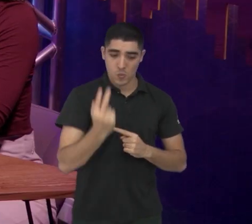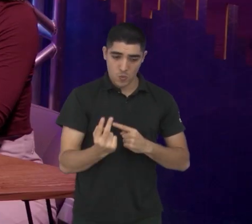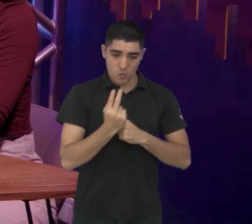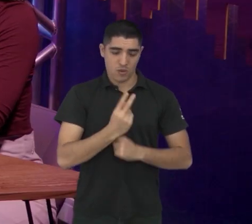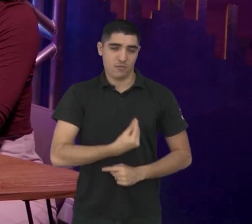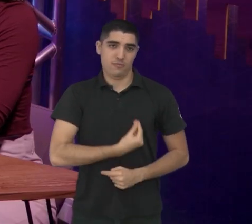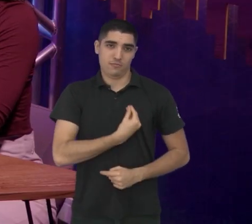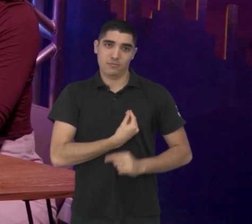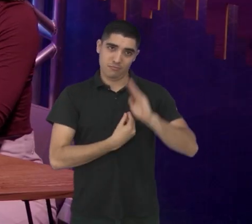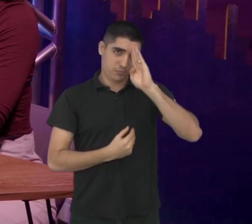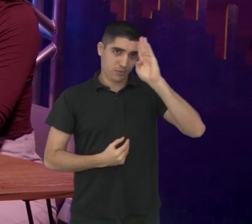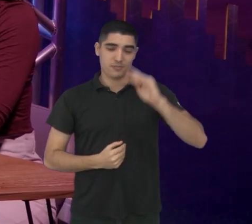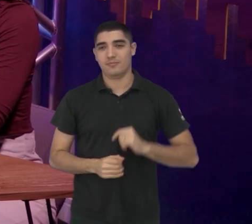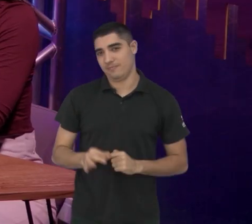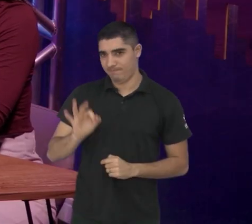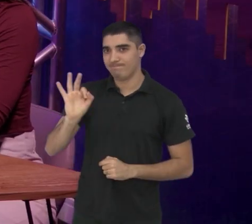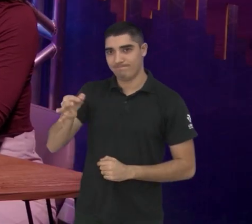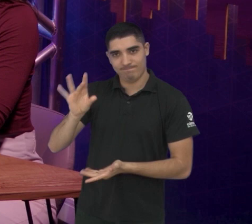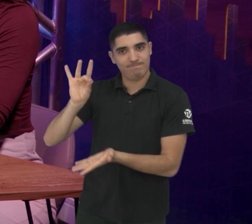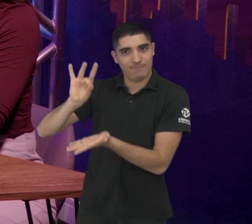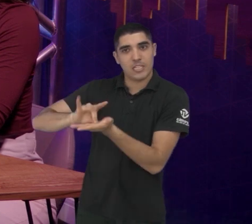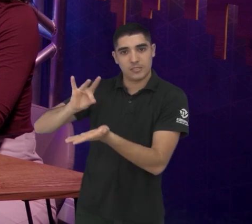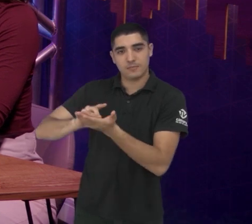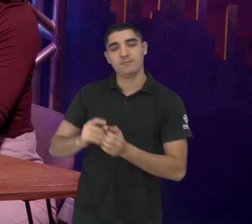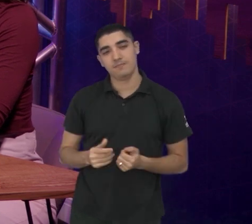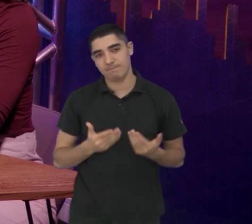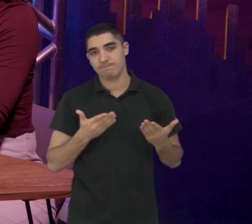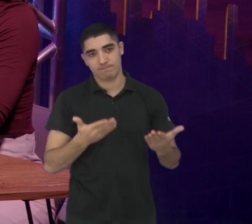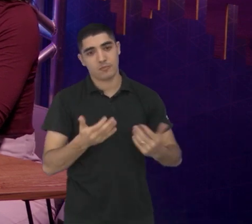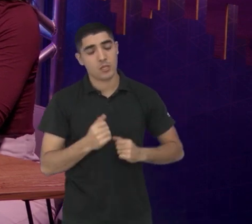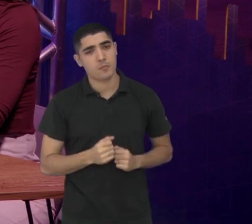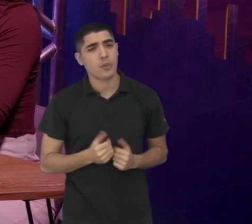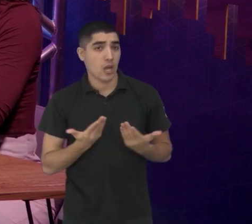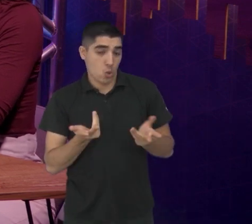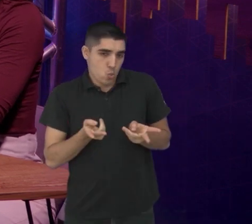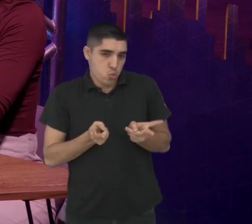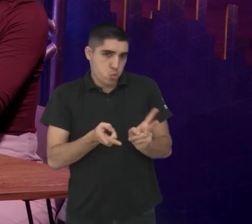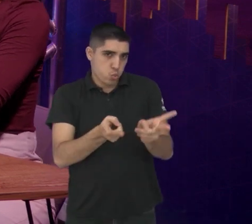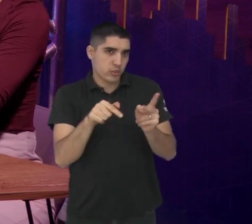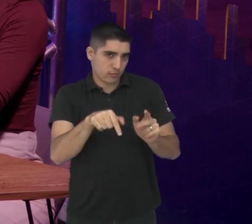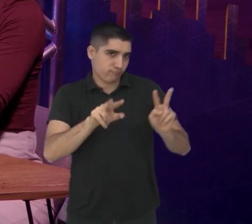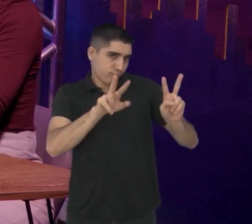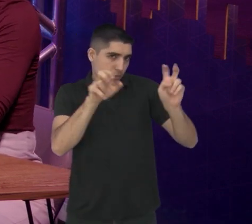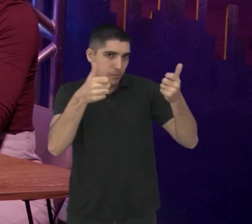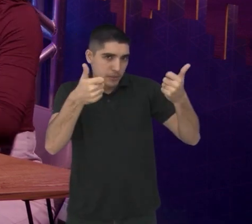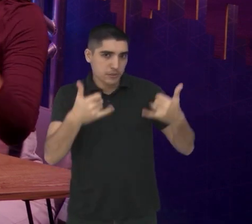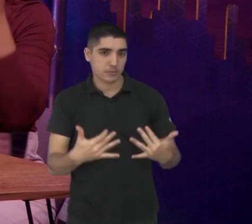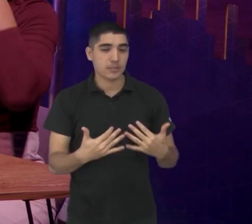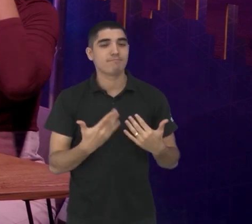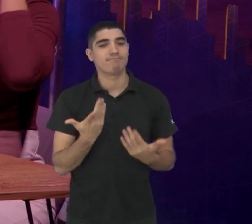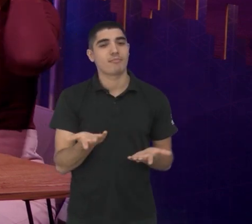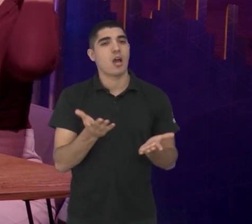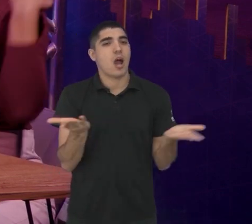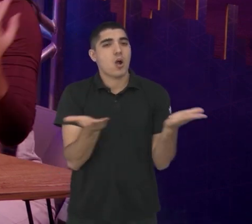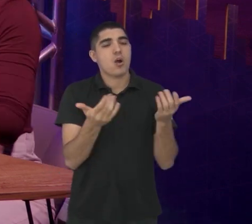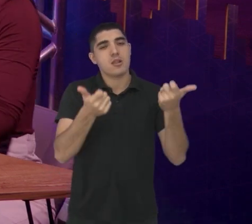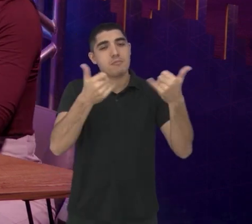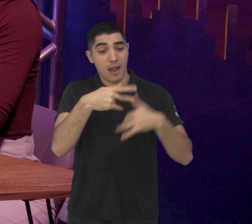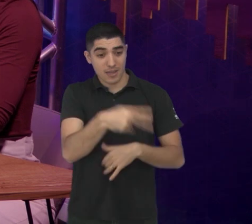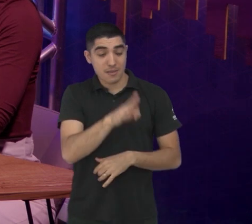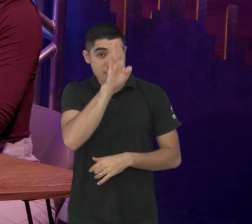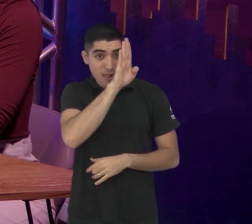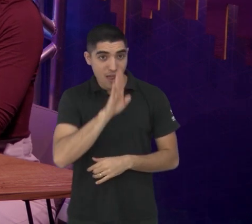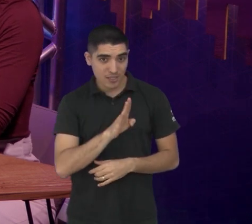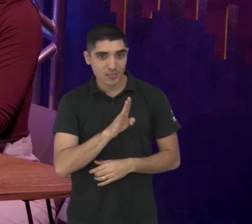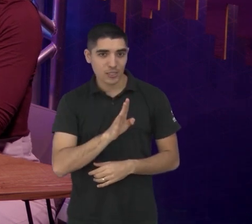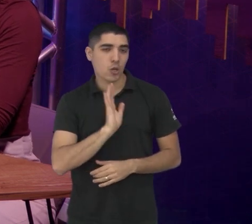se priorizar a vida, né? Sim, sem dúvida. Sem dúvida. É isso. E dando continuidade, então, a gente falou um